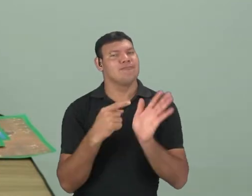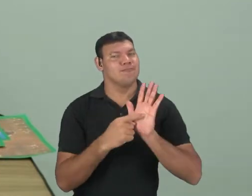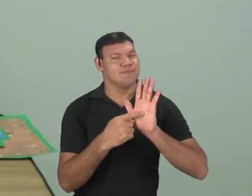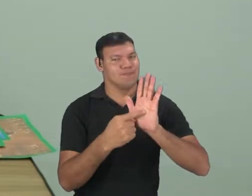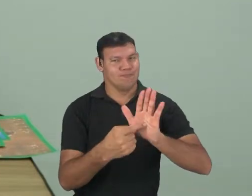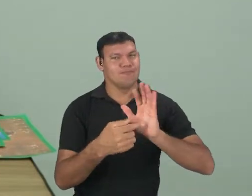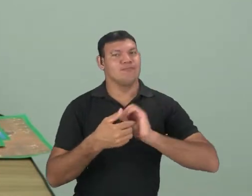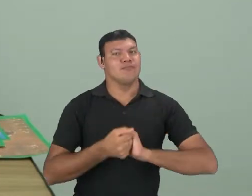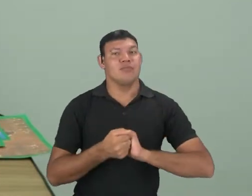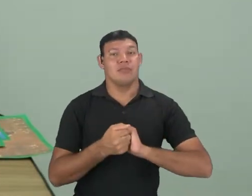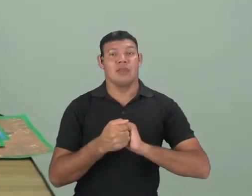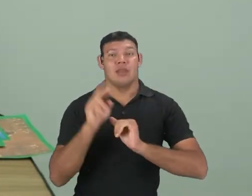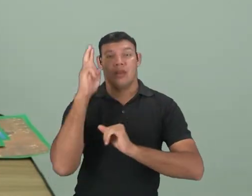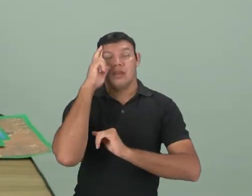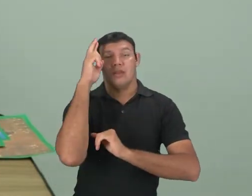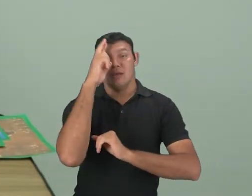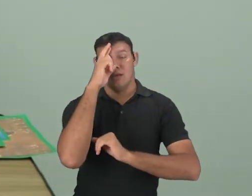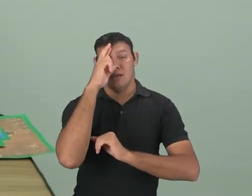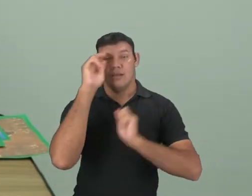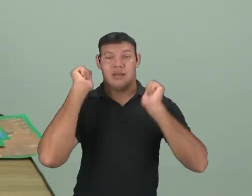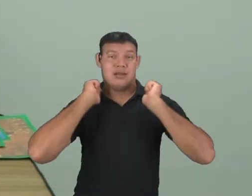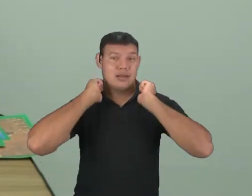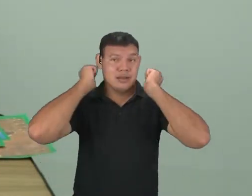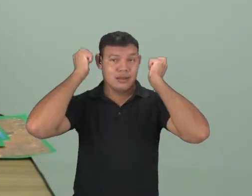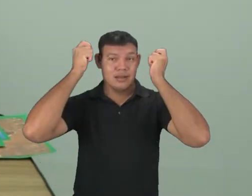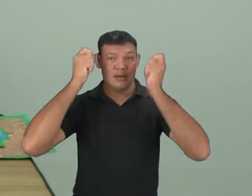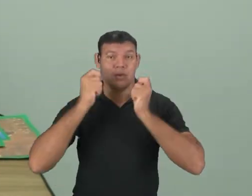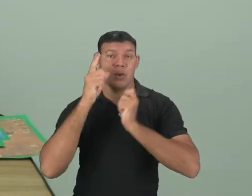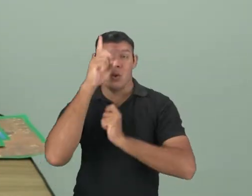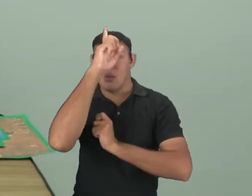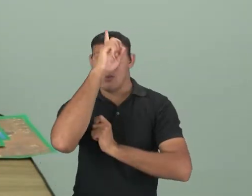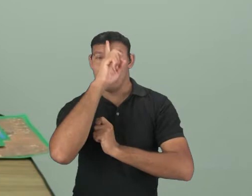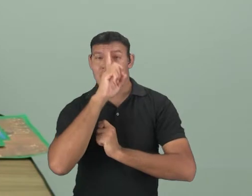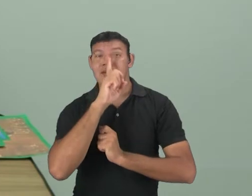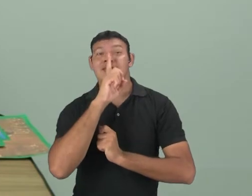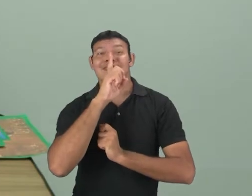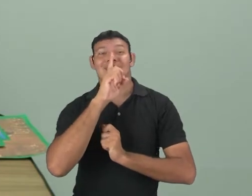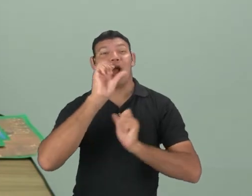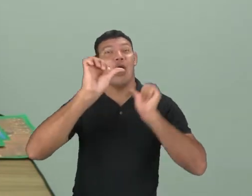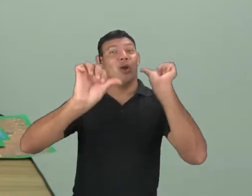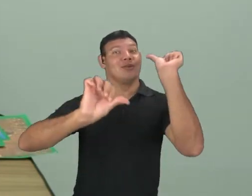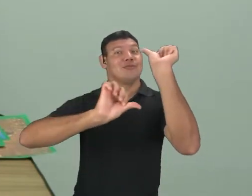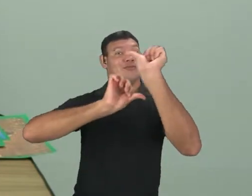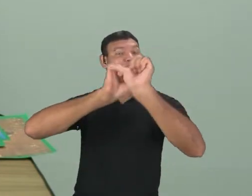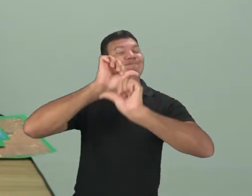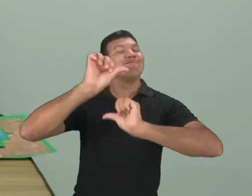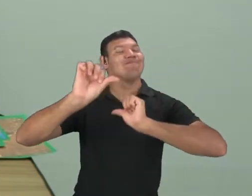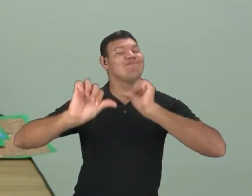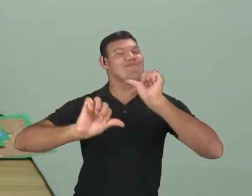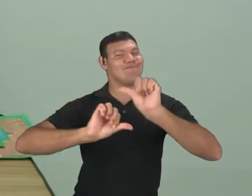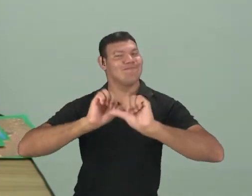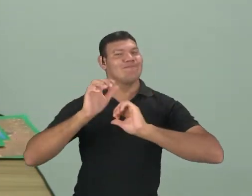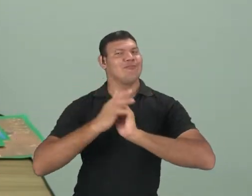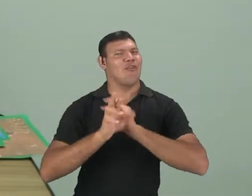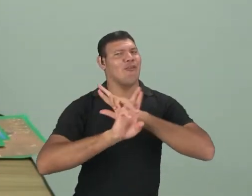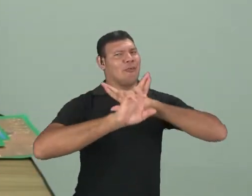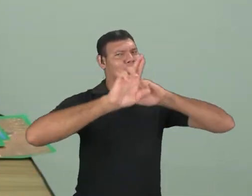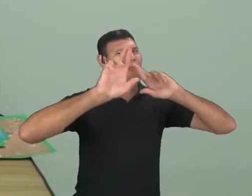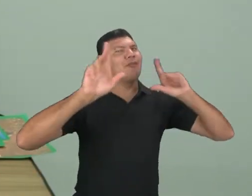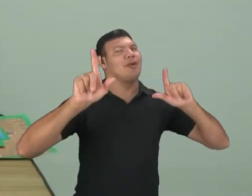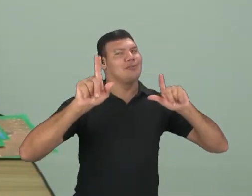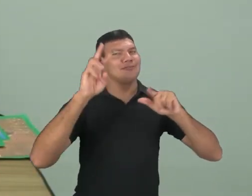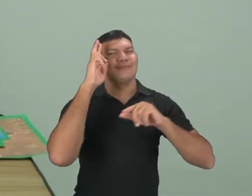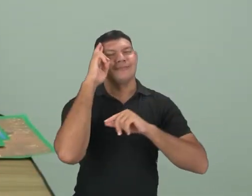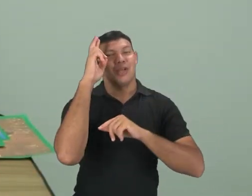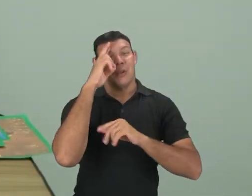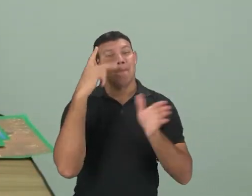você é a história do Chapeuzinho Amarelo, que houve aí uma mudança, Bem diferente da história